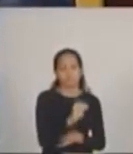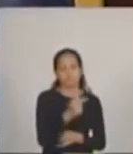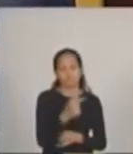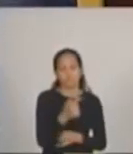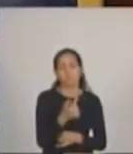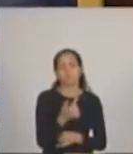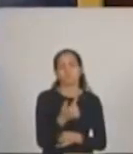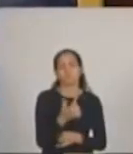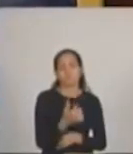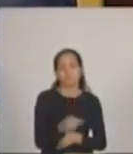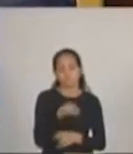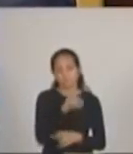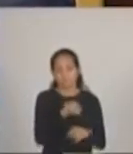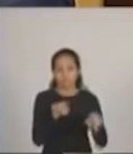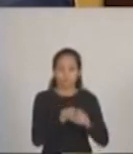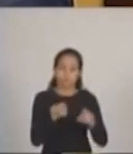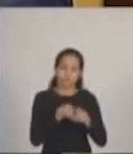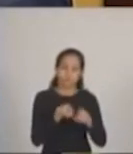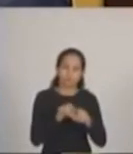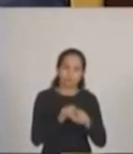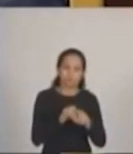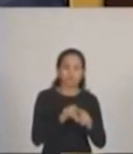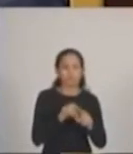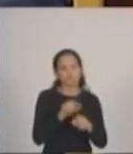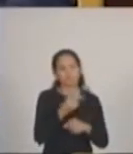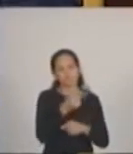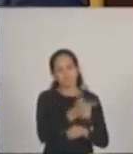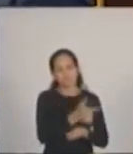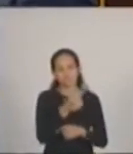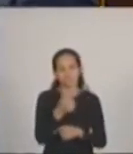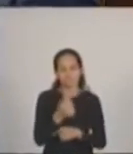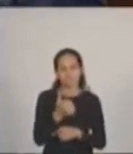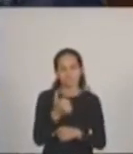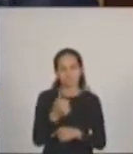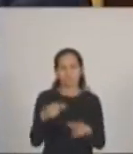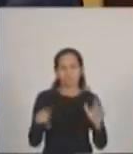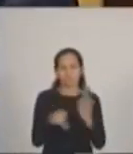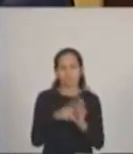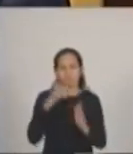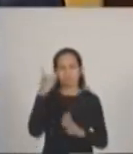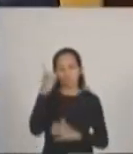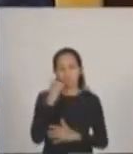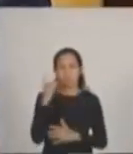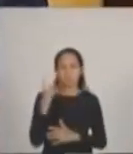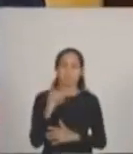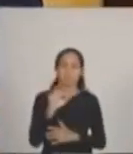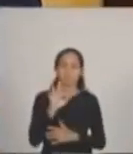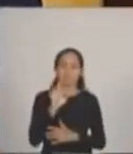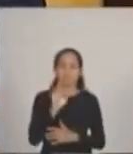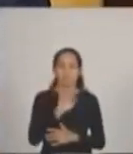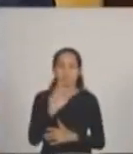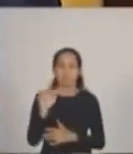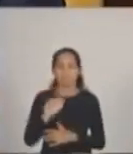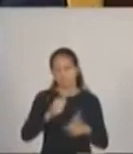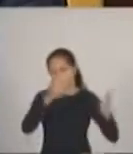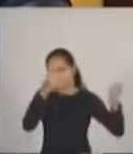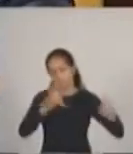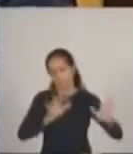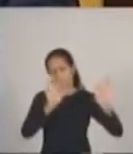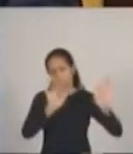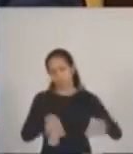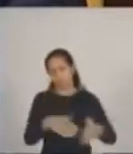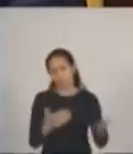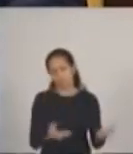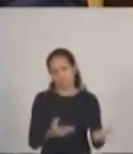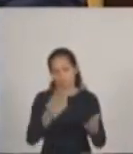Anjos, e do projeto de decreto legislativo 17/2021, deputado Teodorico Ferraço. Finalizando aqui o meu parecer, que entregarei